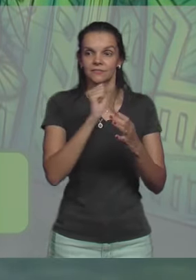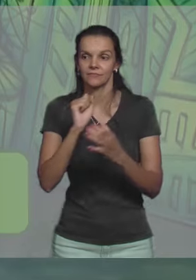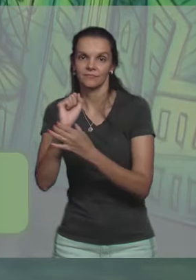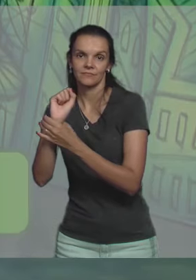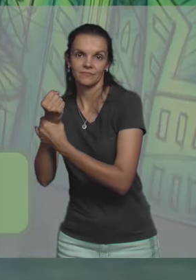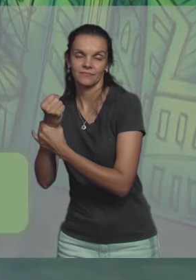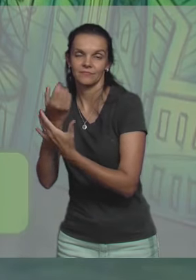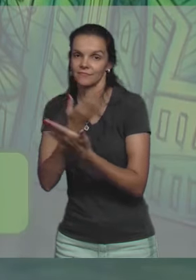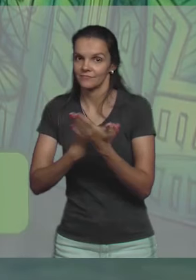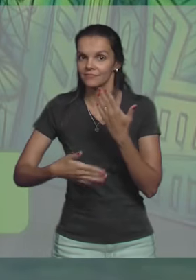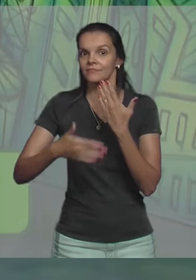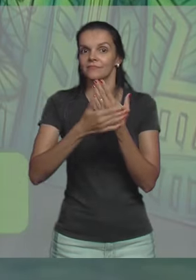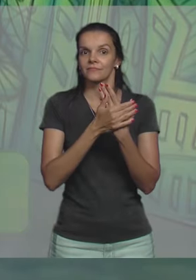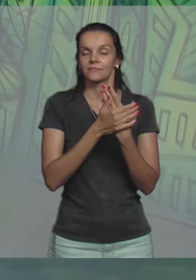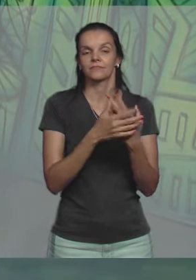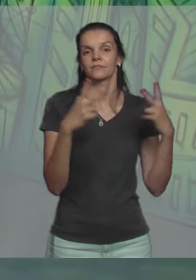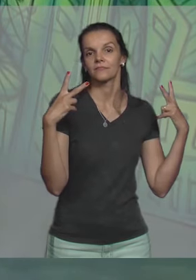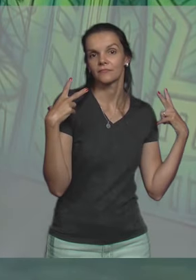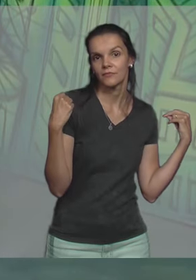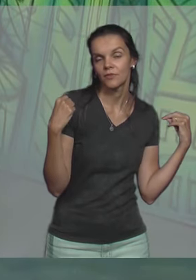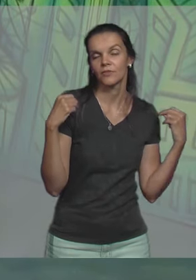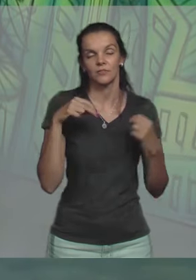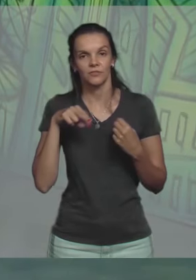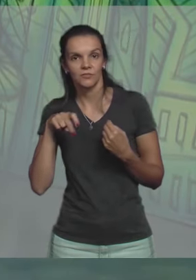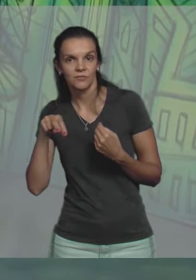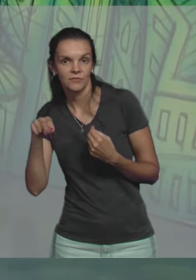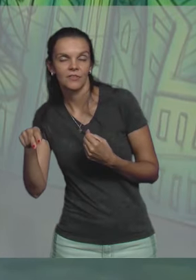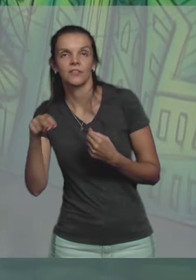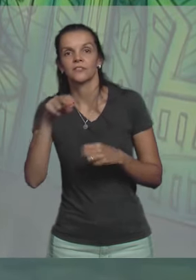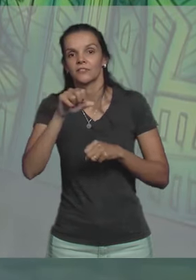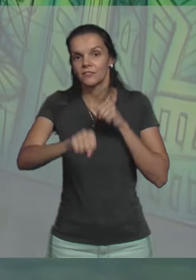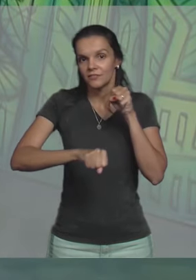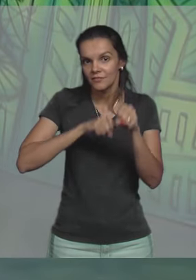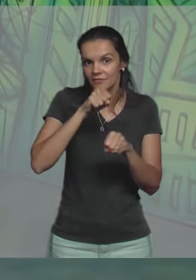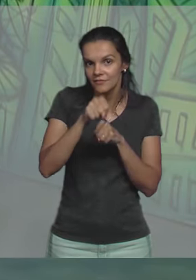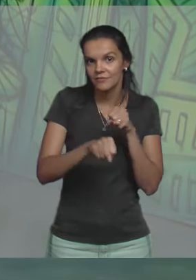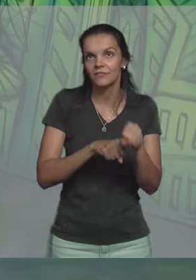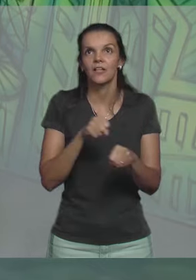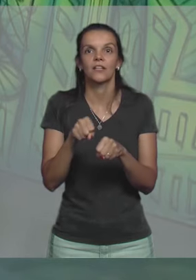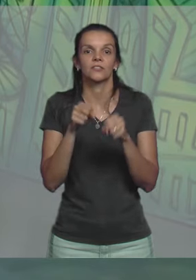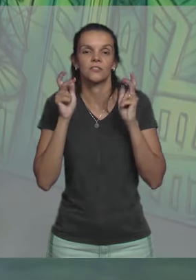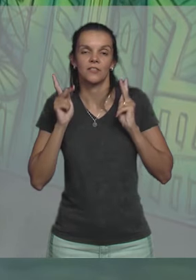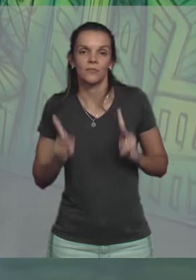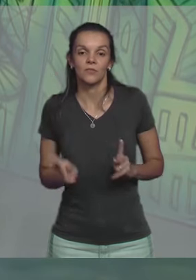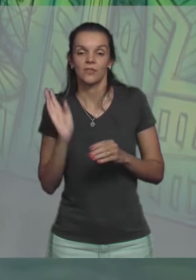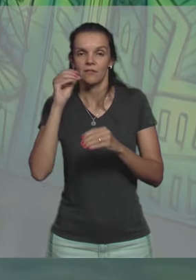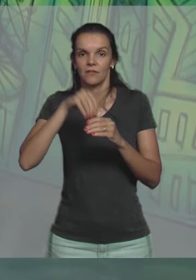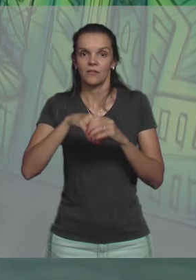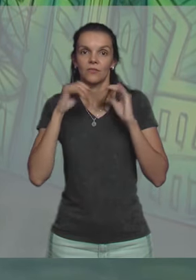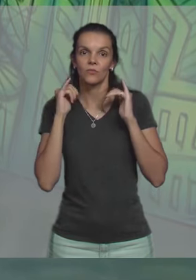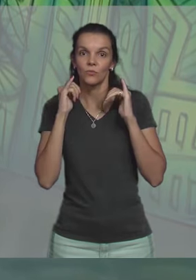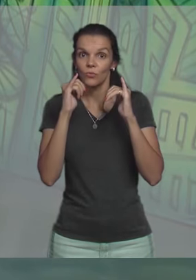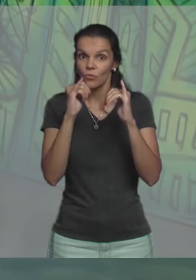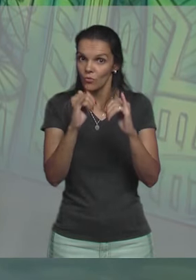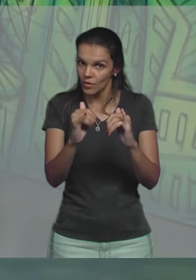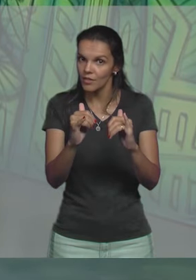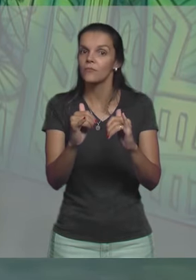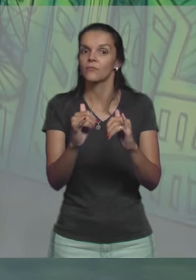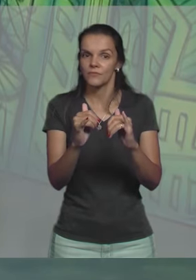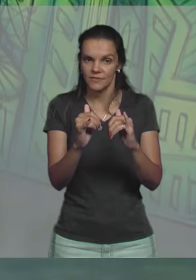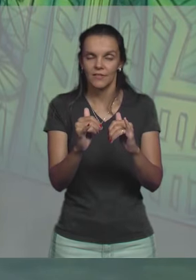do motorista, mas também do pedestre, do ciclista, daquele que usa o transporte coletivo, daquela pessoa que atravessa um corredor de